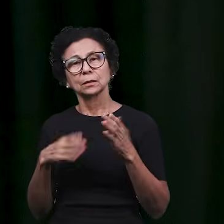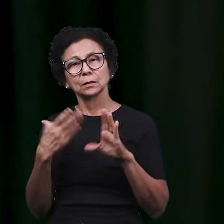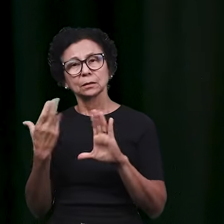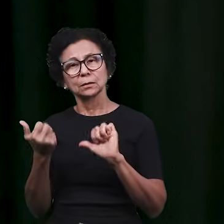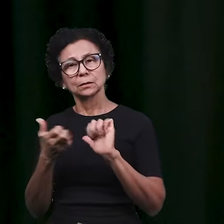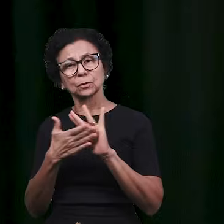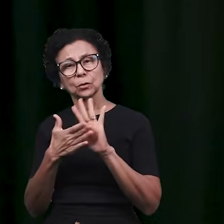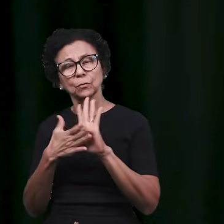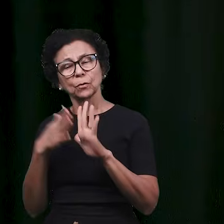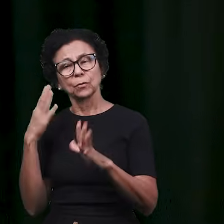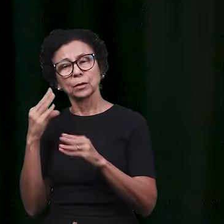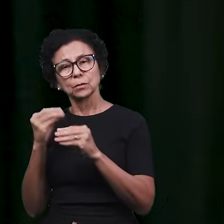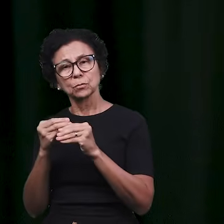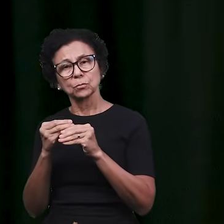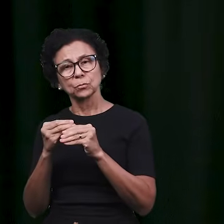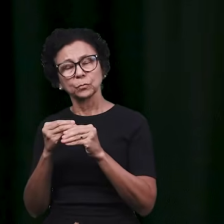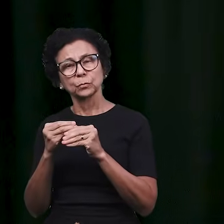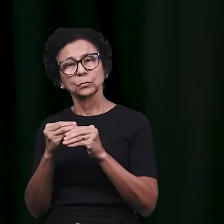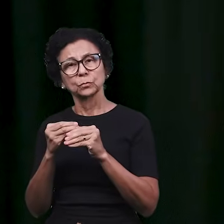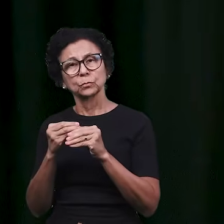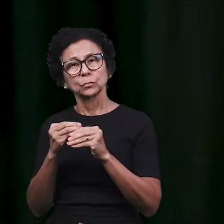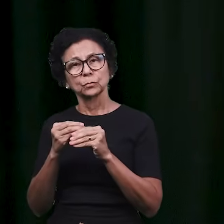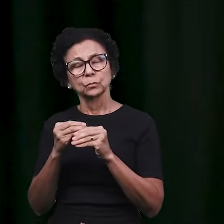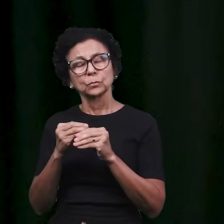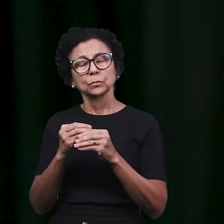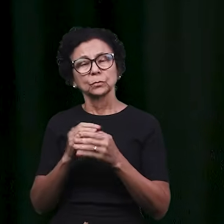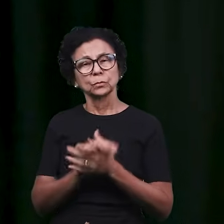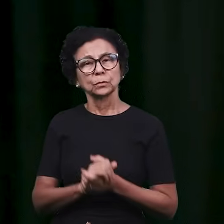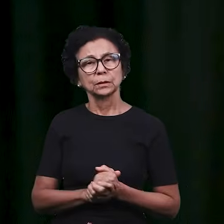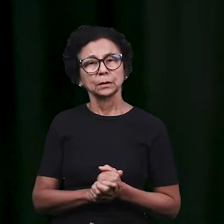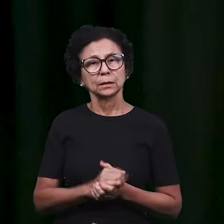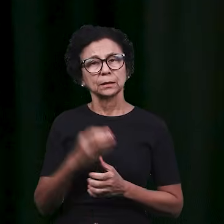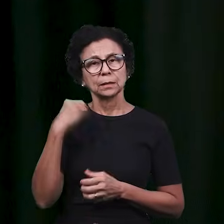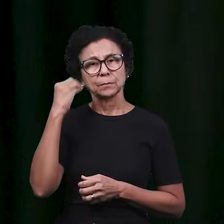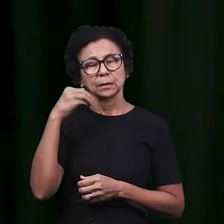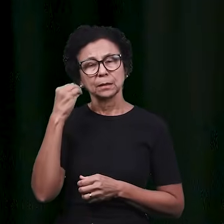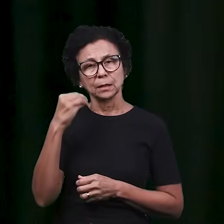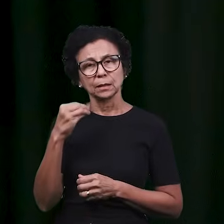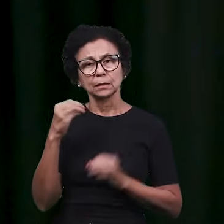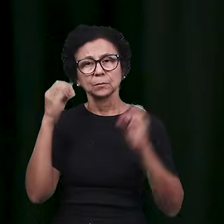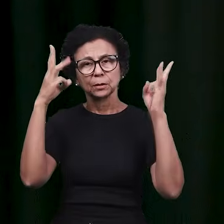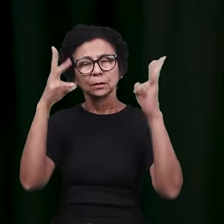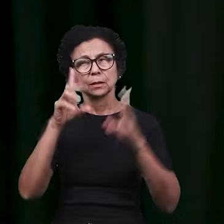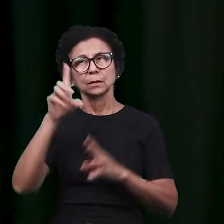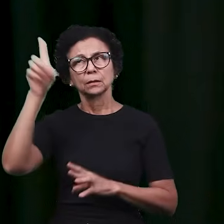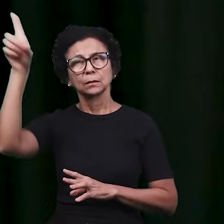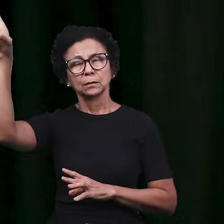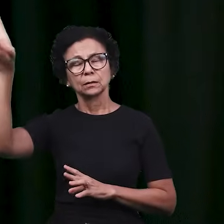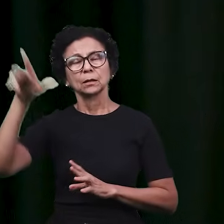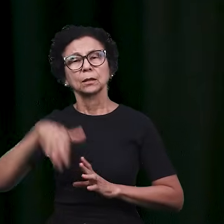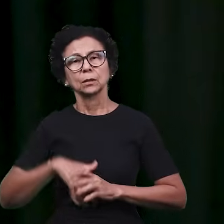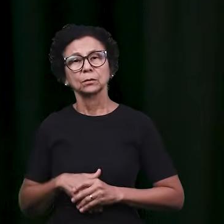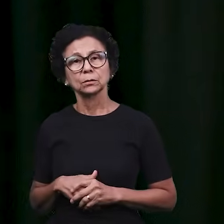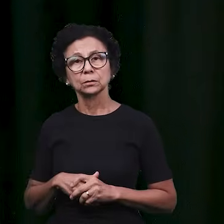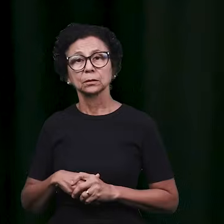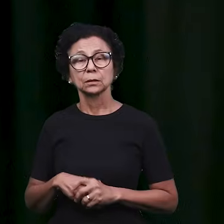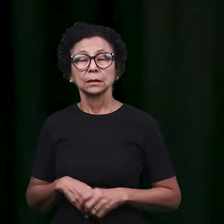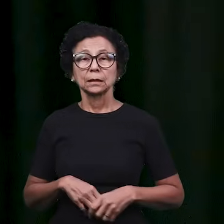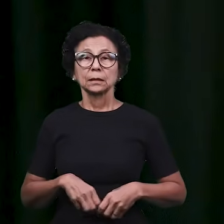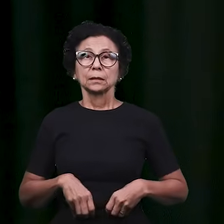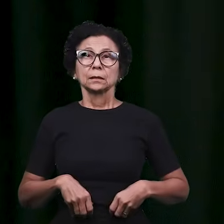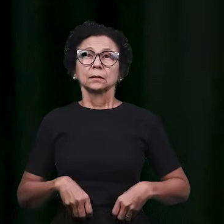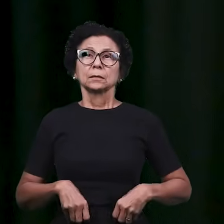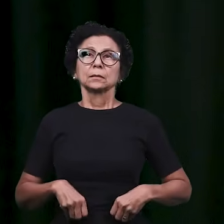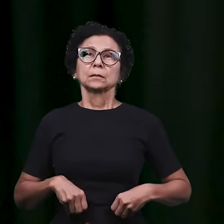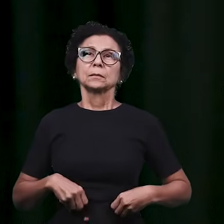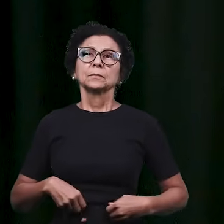Deus. E a história, ao contrário do que nós falamos aqui, do que alguns pensam de um Deus, de um Deus mau,